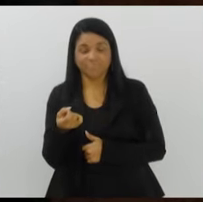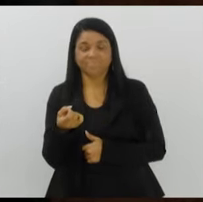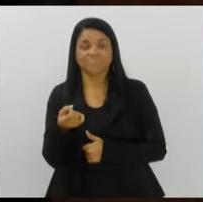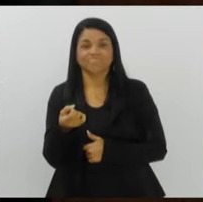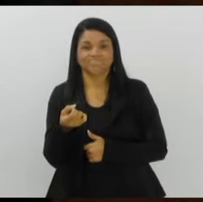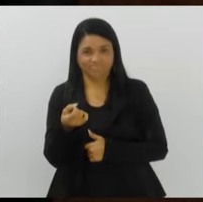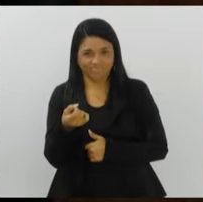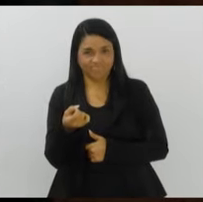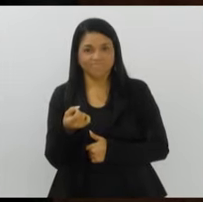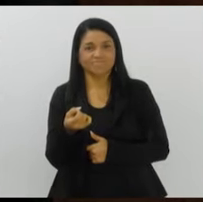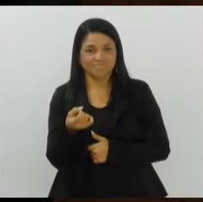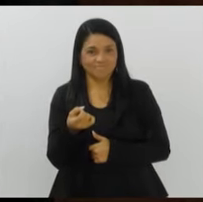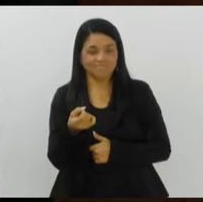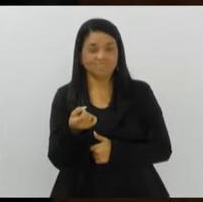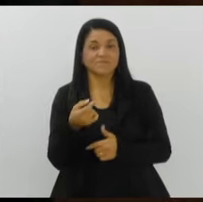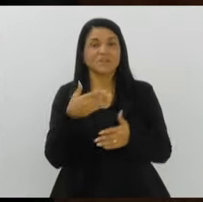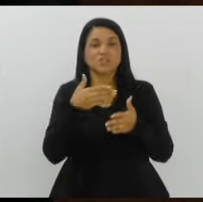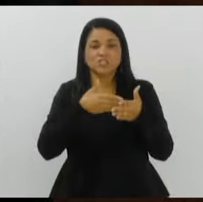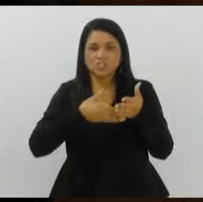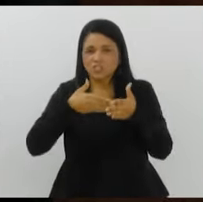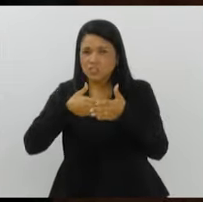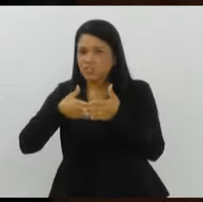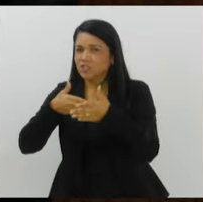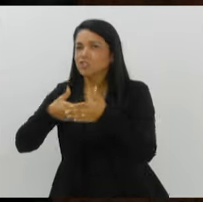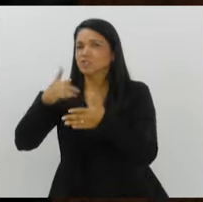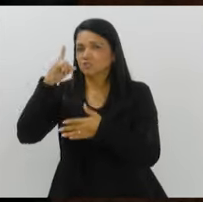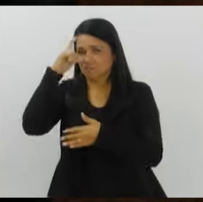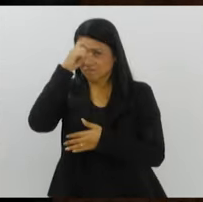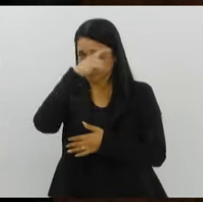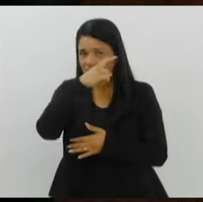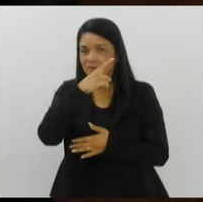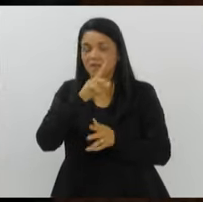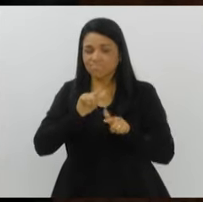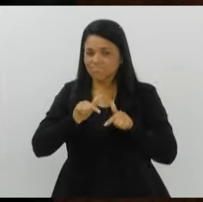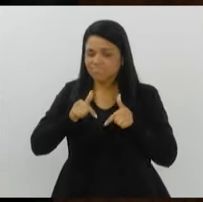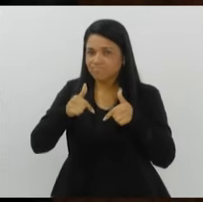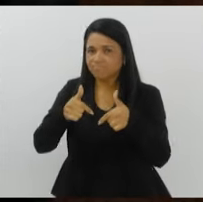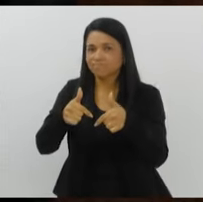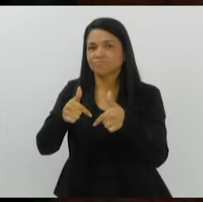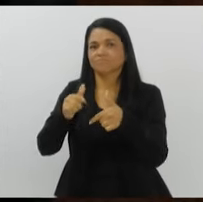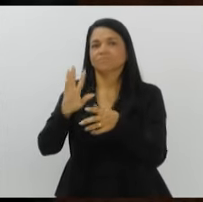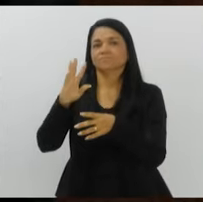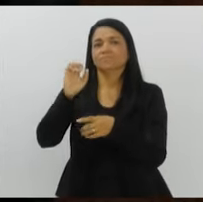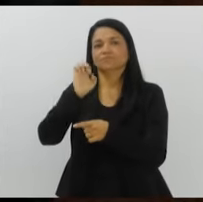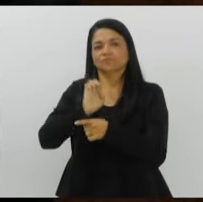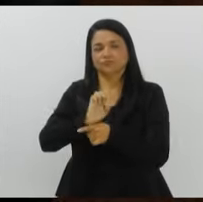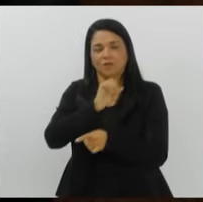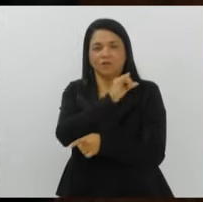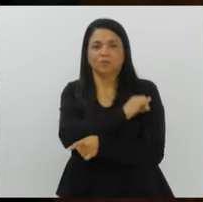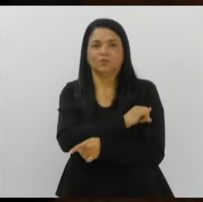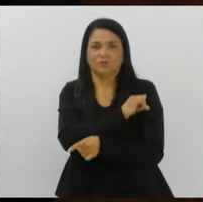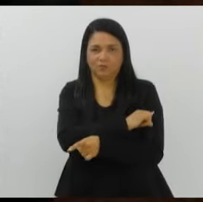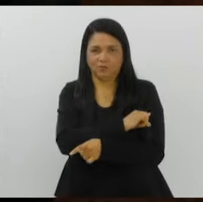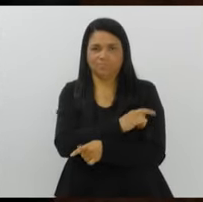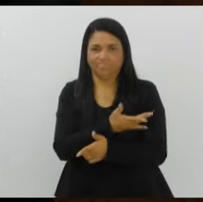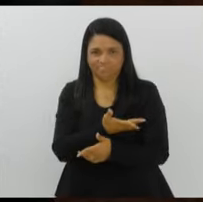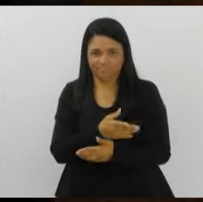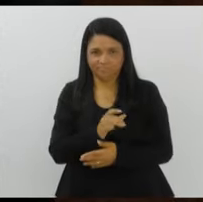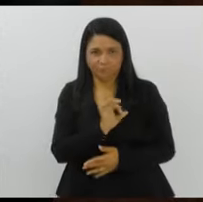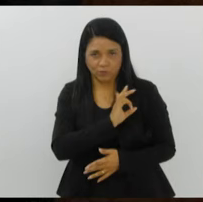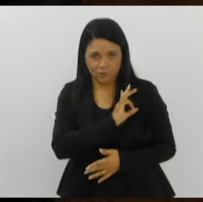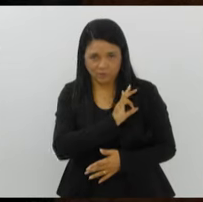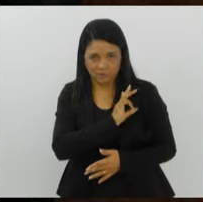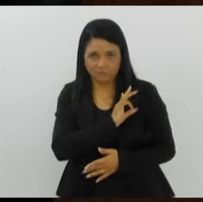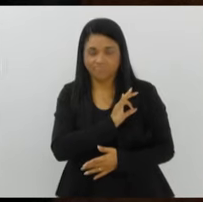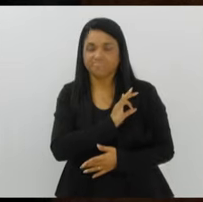dificultou ao máximo as operações policiais no Estado do Rio de Janeiro. No